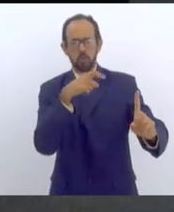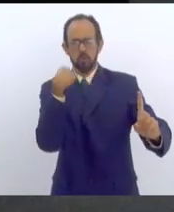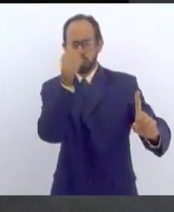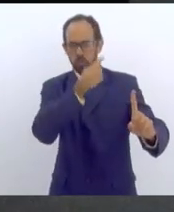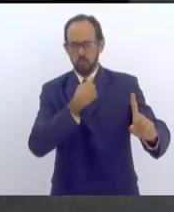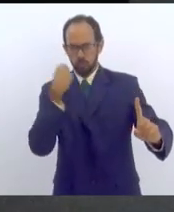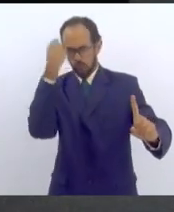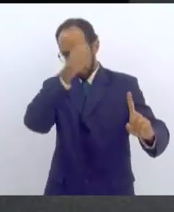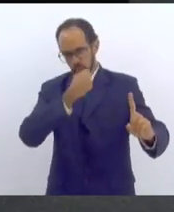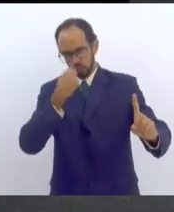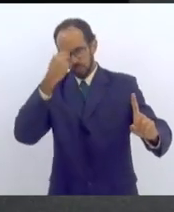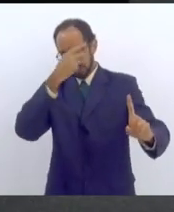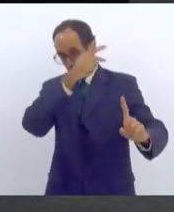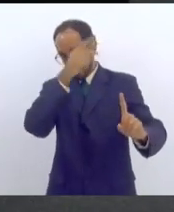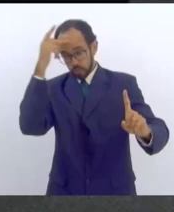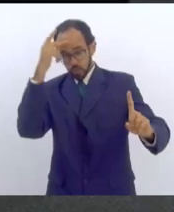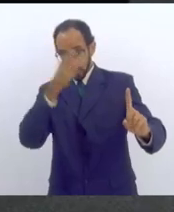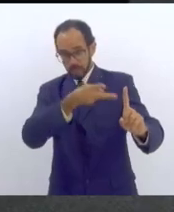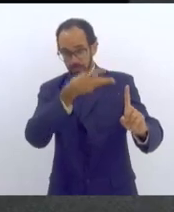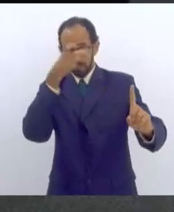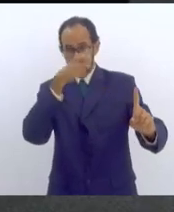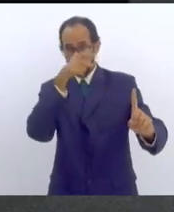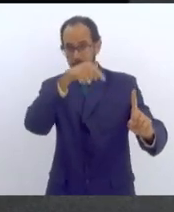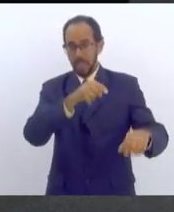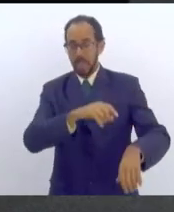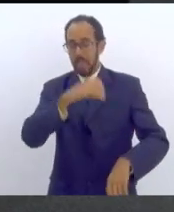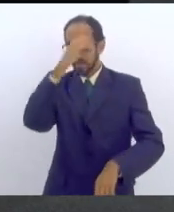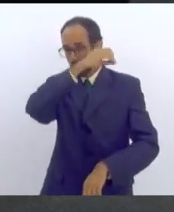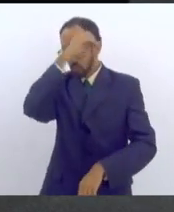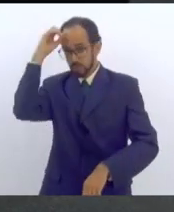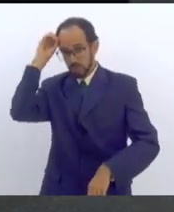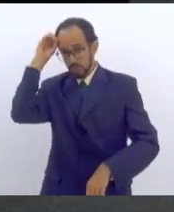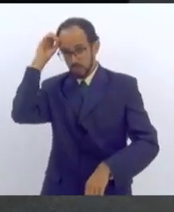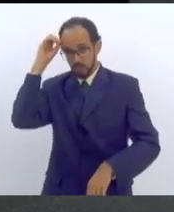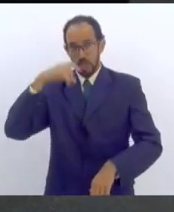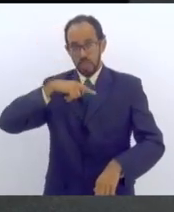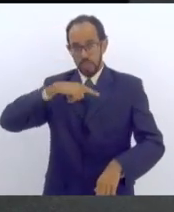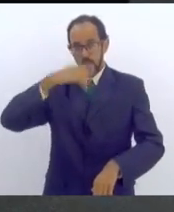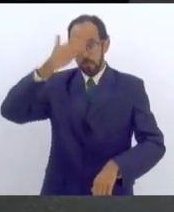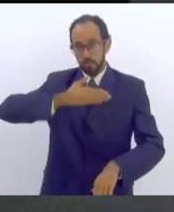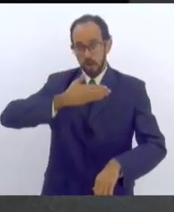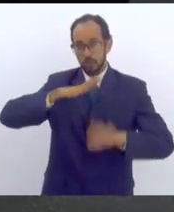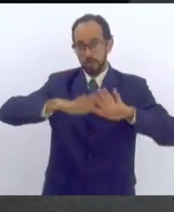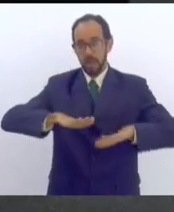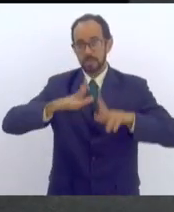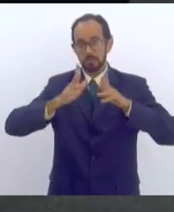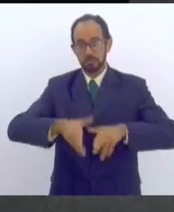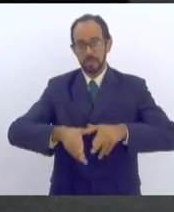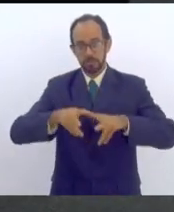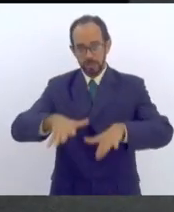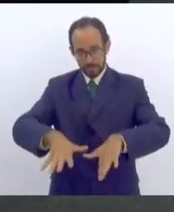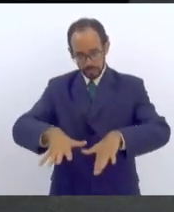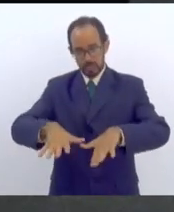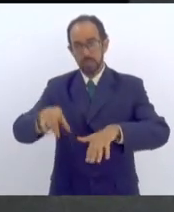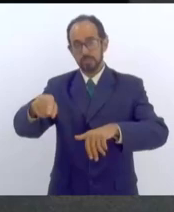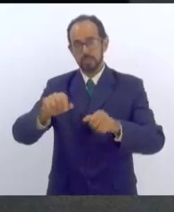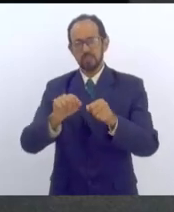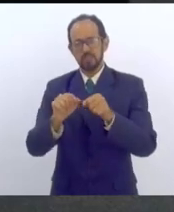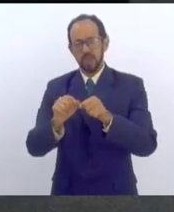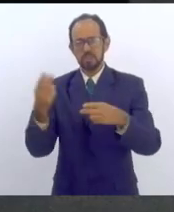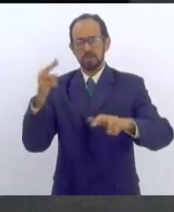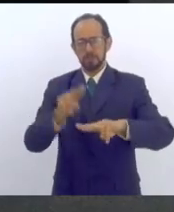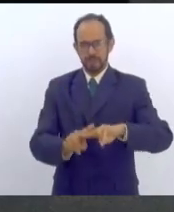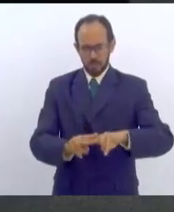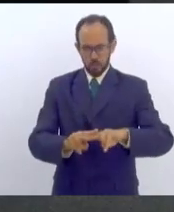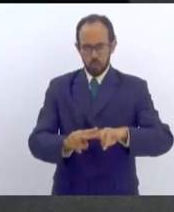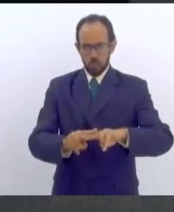a pessoa que é reconhecida é inocente, comprova a sua inocência e, mesmo assim, é apreendida. Então, senhor presidente, para